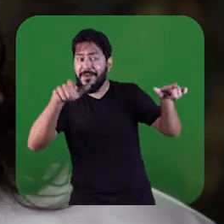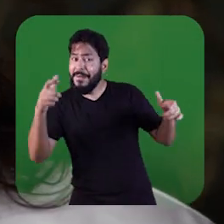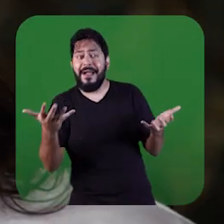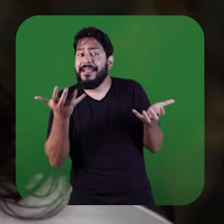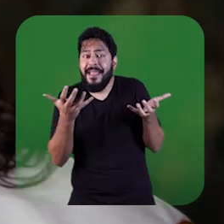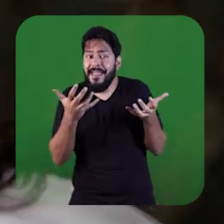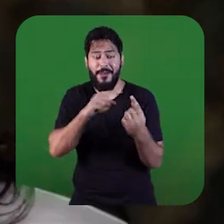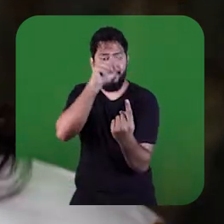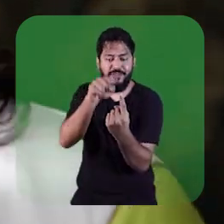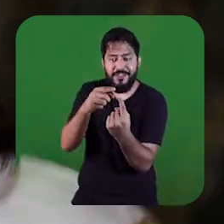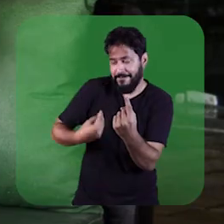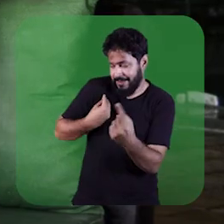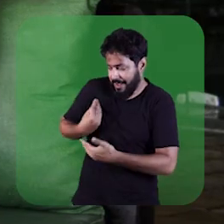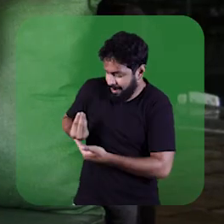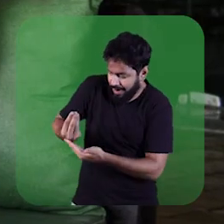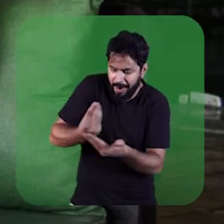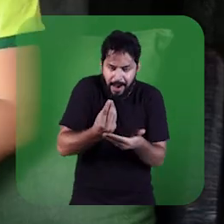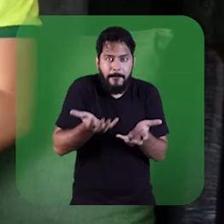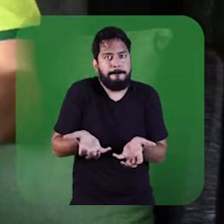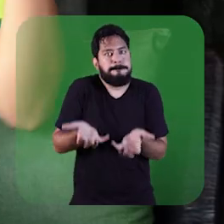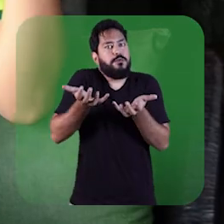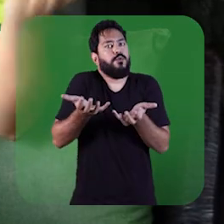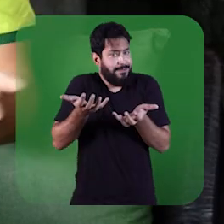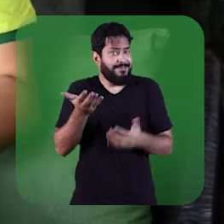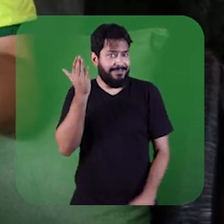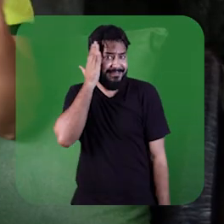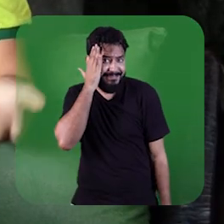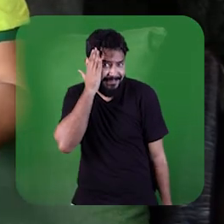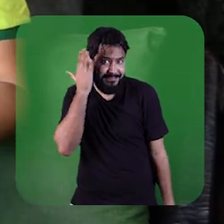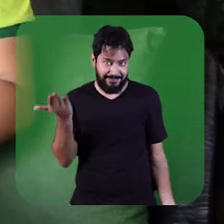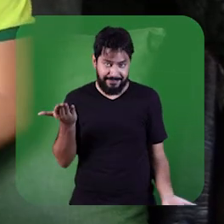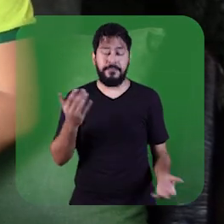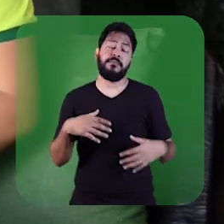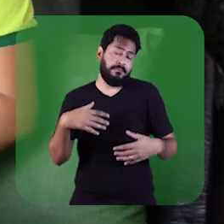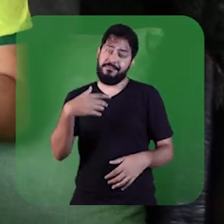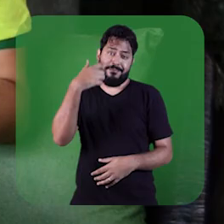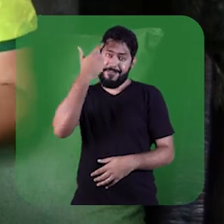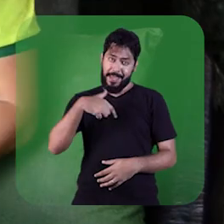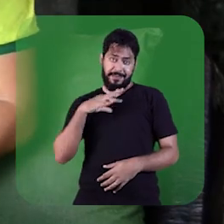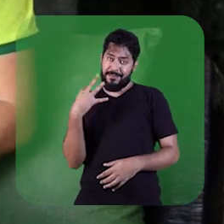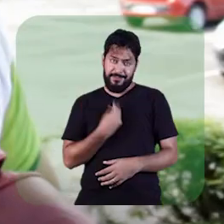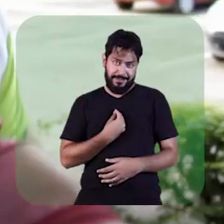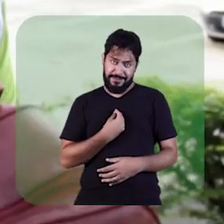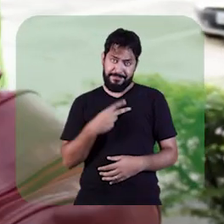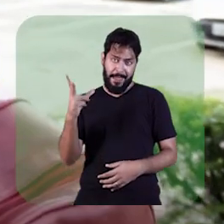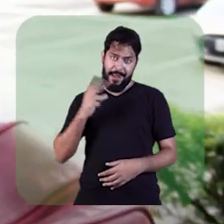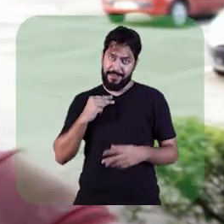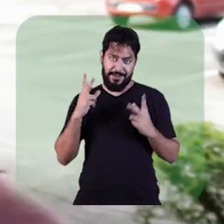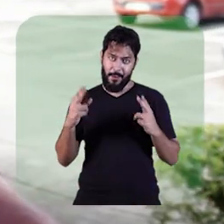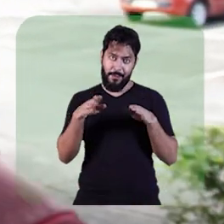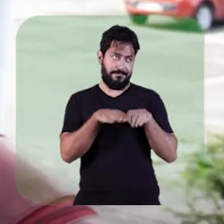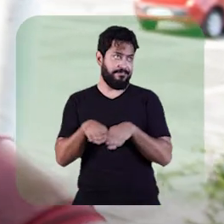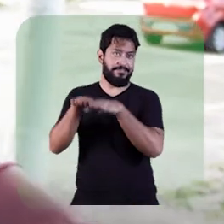quer, né? Como meta de vida, a maioria das pessoas querem o quê? Uma vida de prosperidade, e é isso que a gente merece. Desde que eu entrei